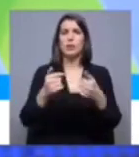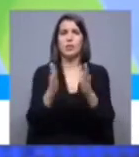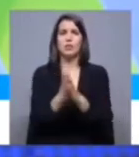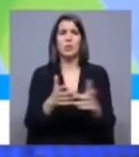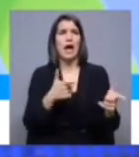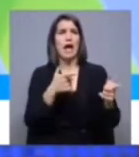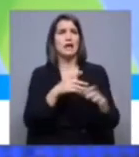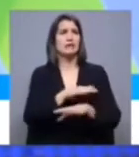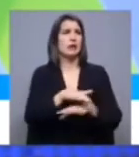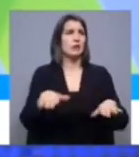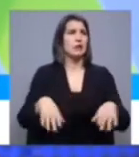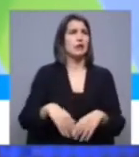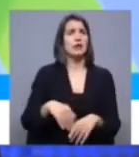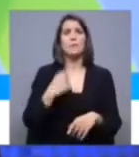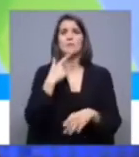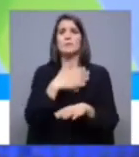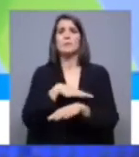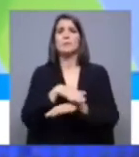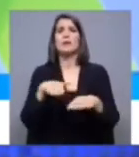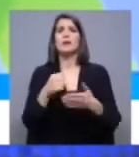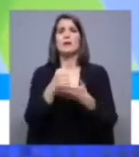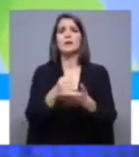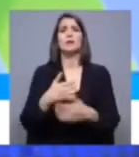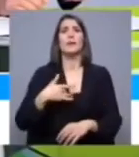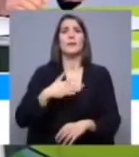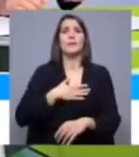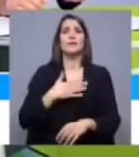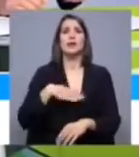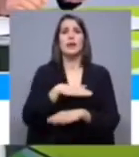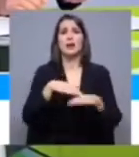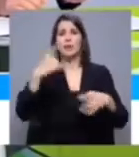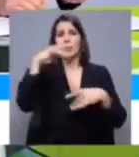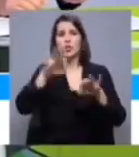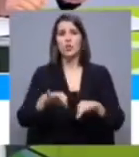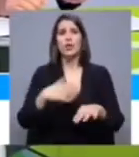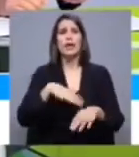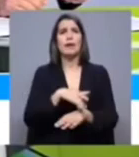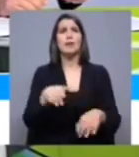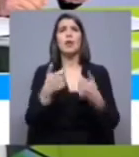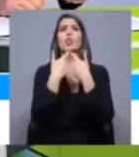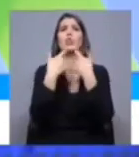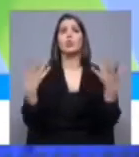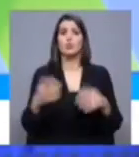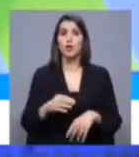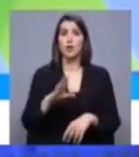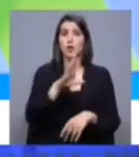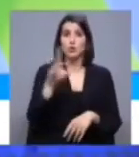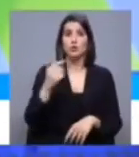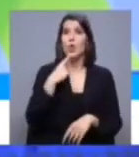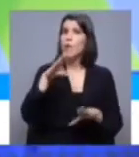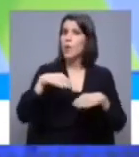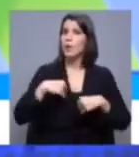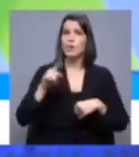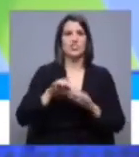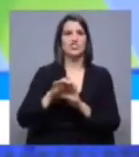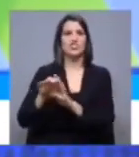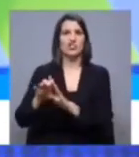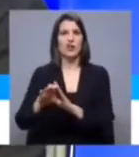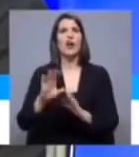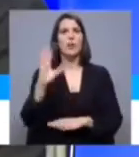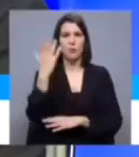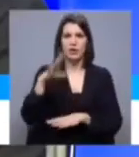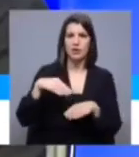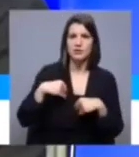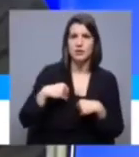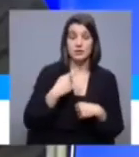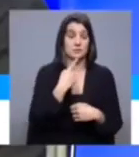com a caça, quer acabar com os benefícios, com os apoios às empresas, quer acabar com a Tauroma aqui, quer acabar com tudo. E o João Coutinho diz que não aceita governar com o Chega, aceita governar com o PAN.